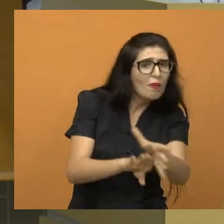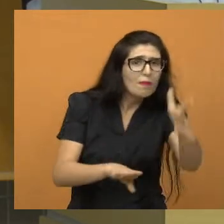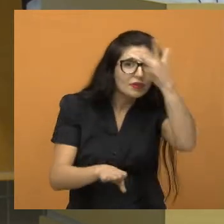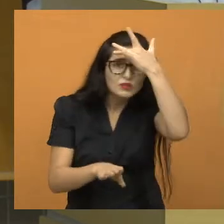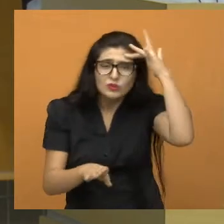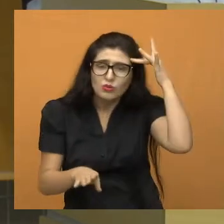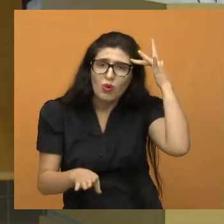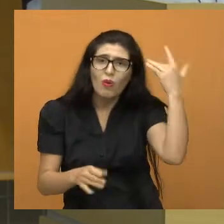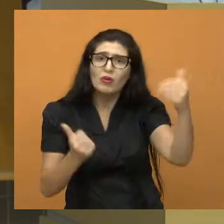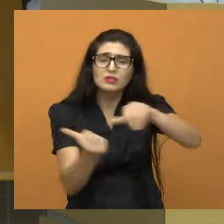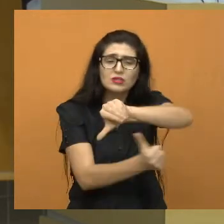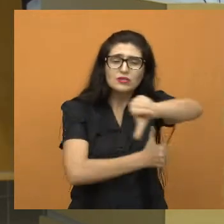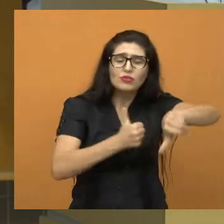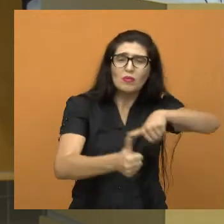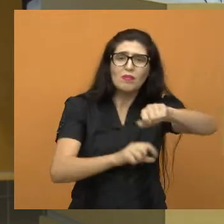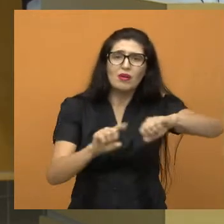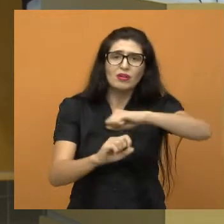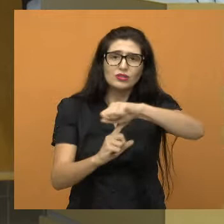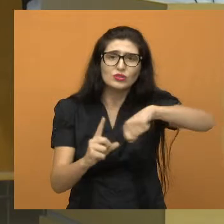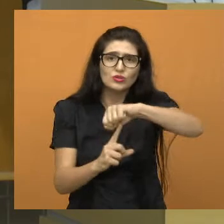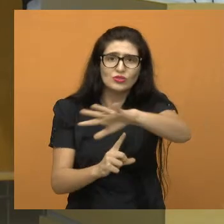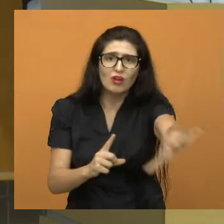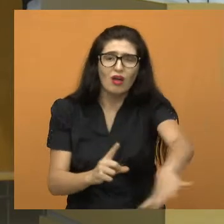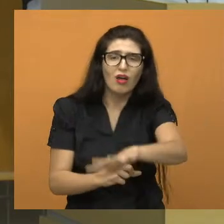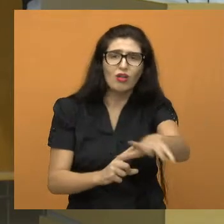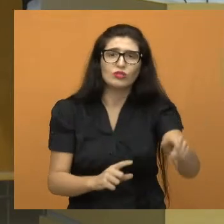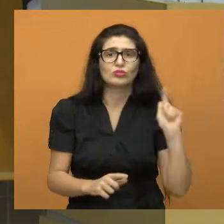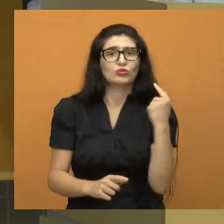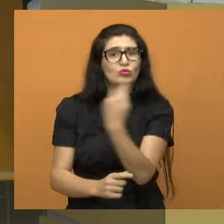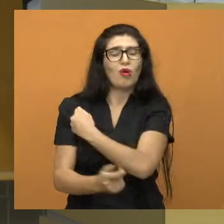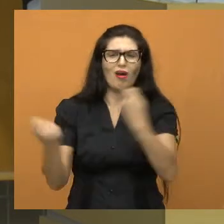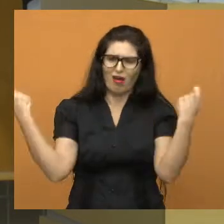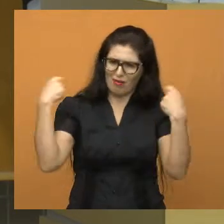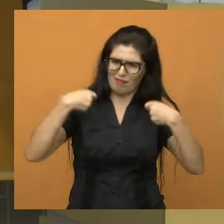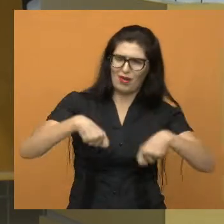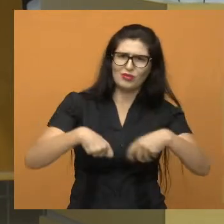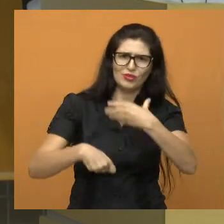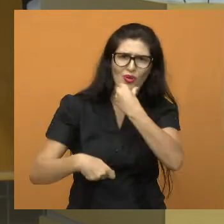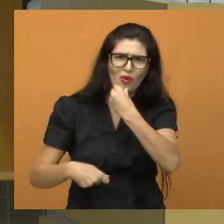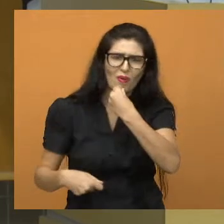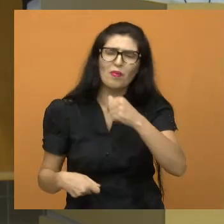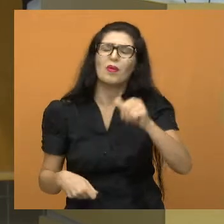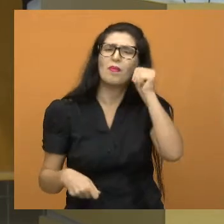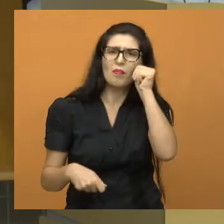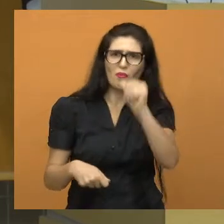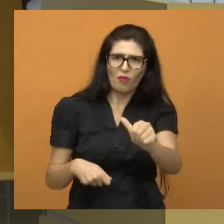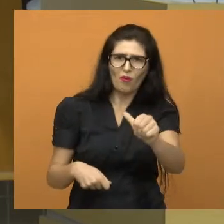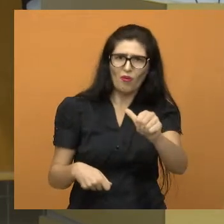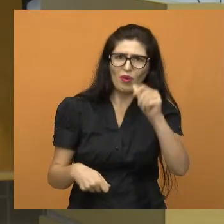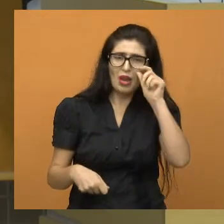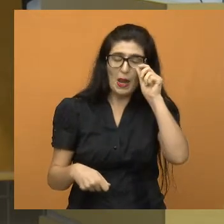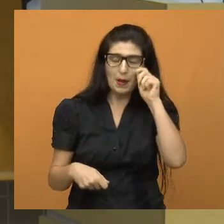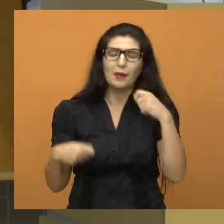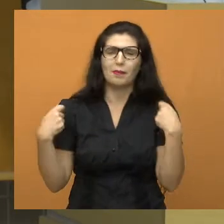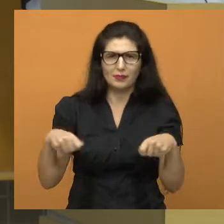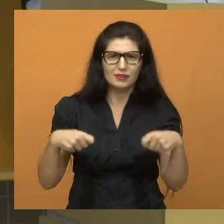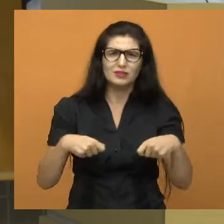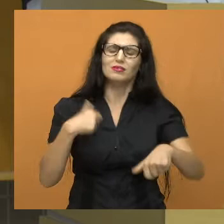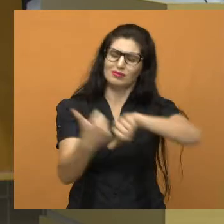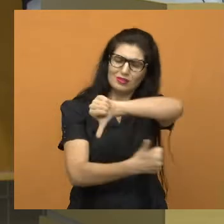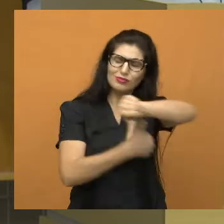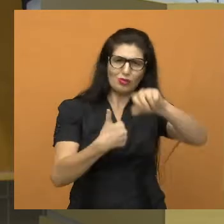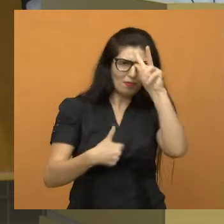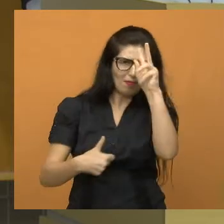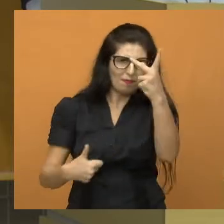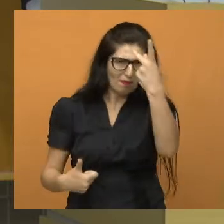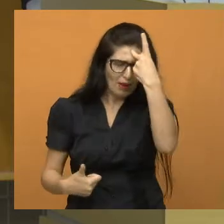transformá-las. Ou somos capazes de formar homens e mulheres com essa mentalidade, ou teremos fracasso em nossa missão.